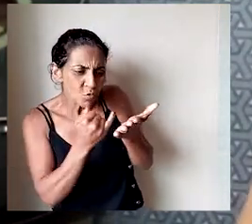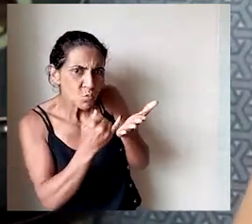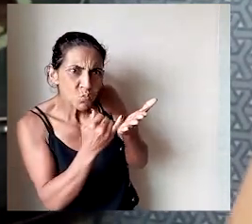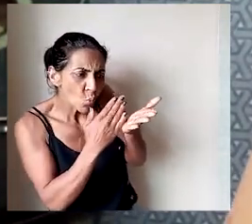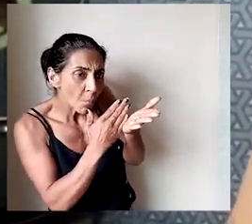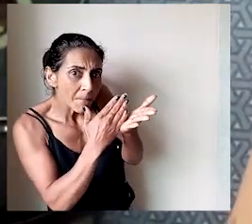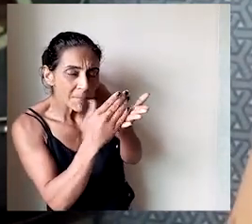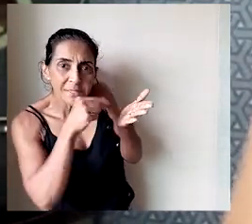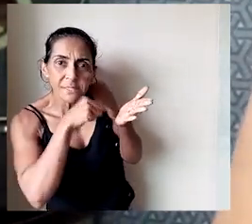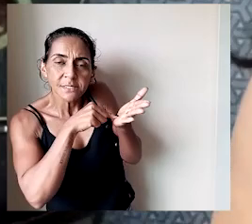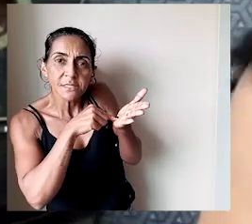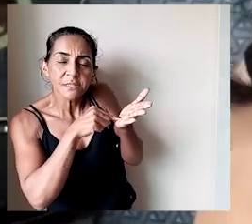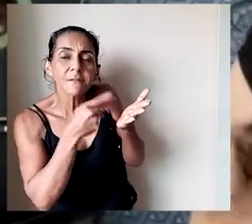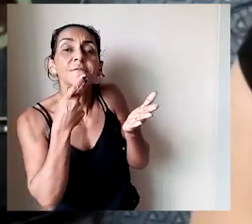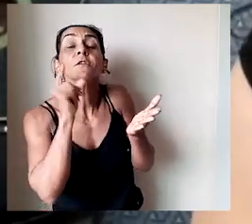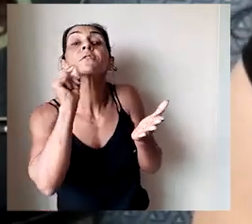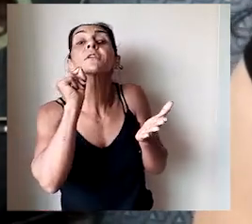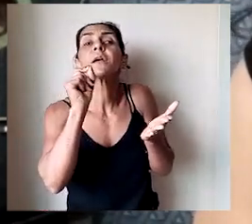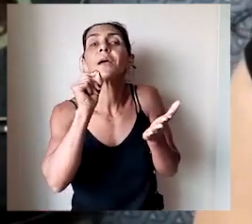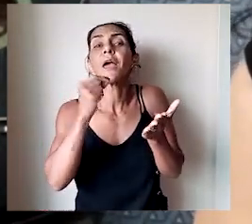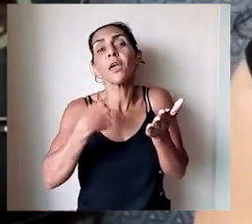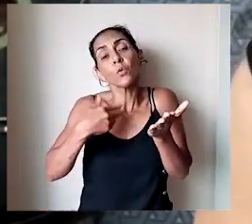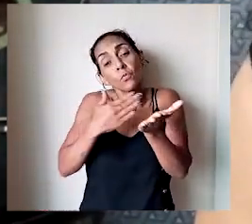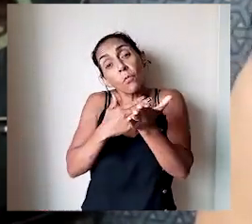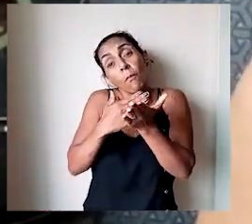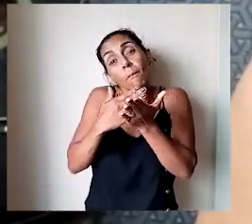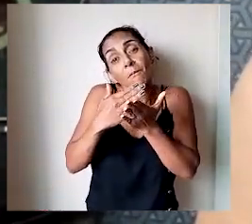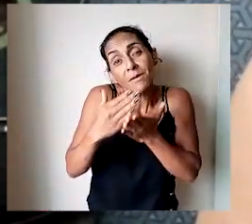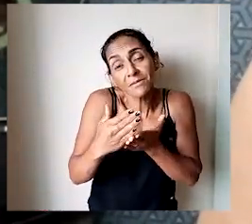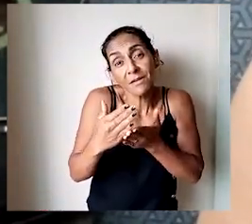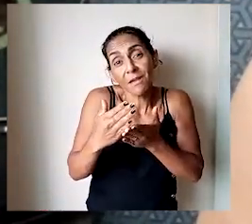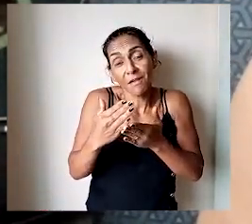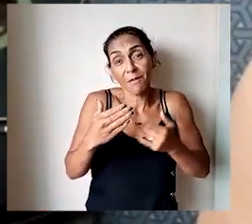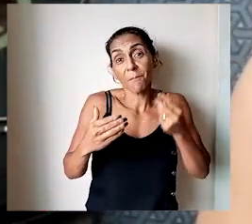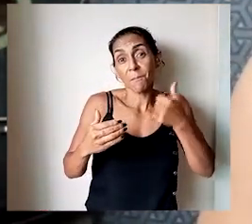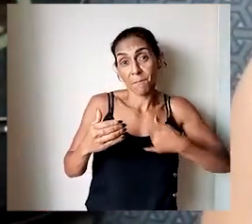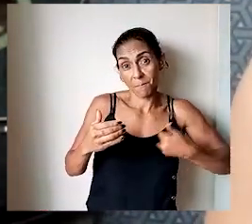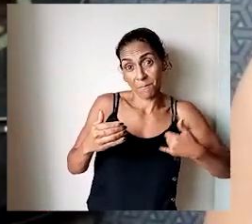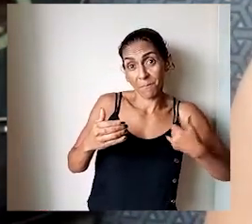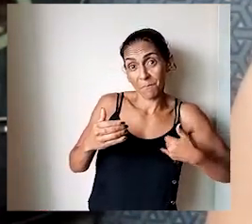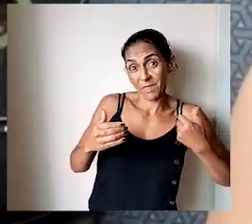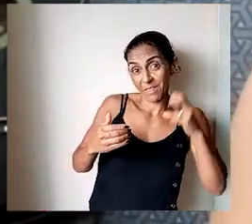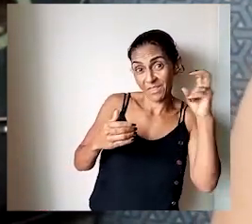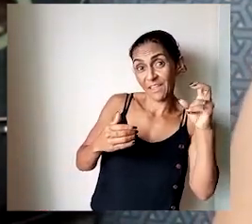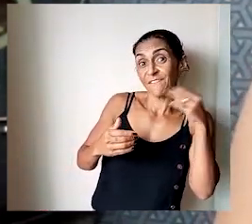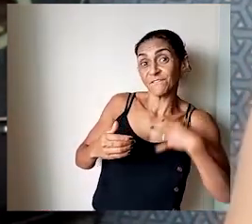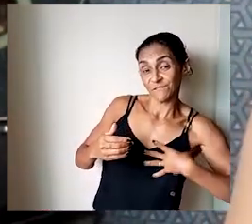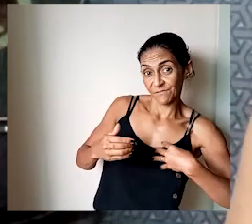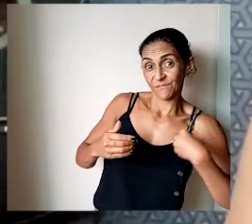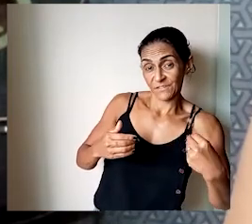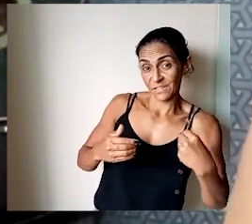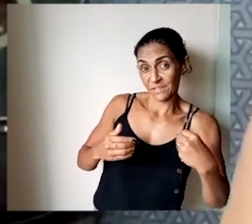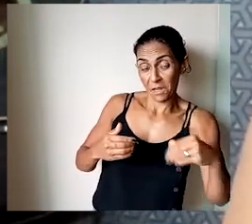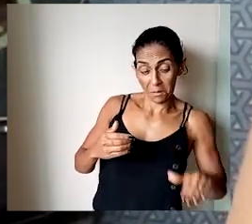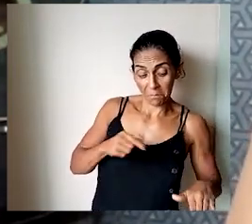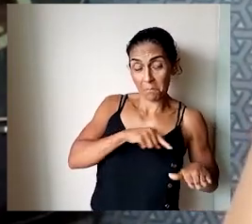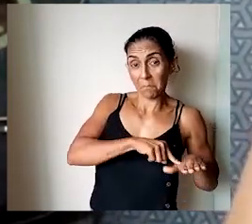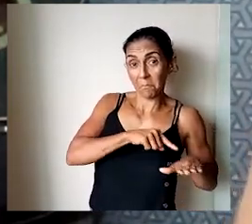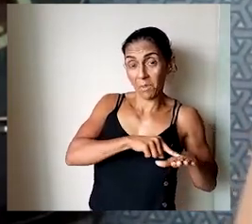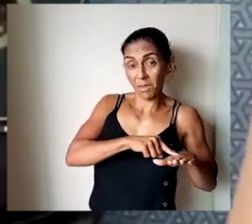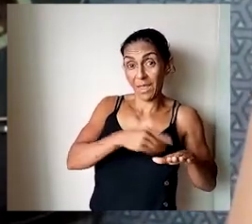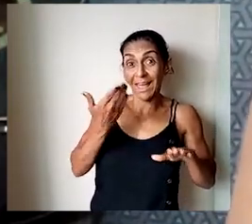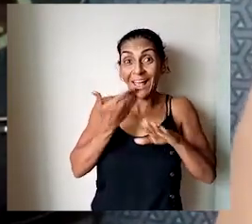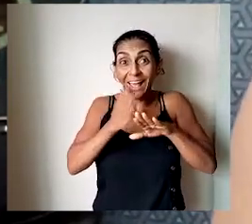que ele mesmo fala: comecei este livro pela Holly e terminei pela Mad. E, inclusive ele começa o livro em Londres